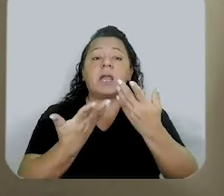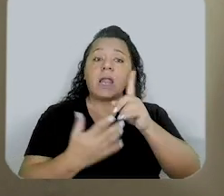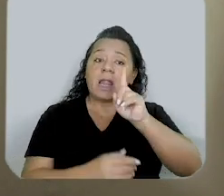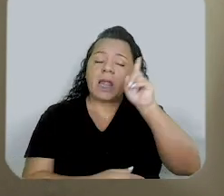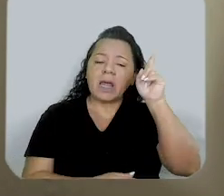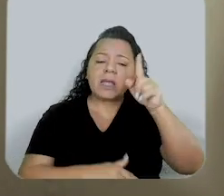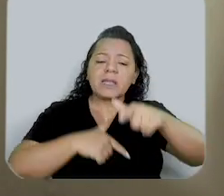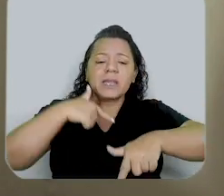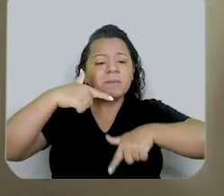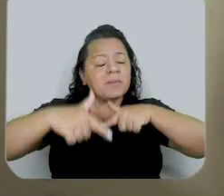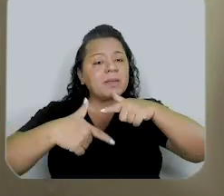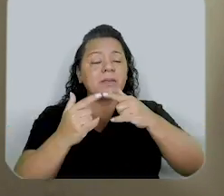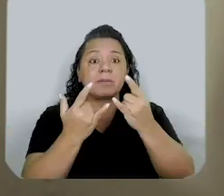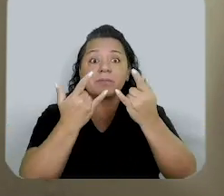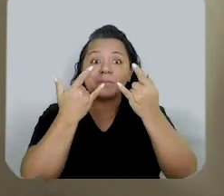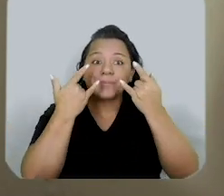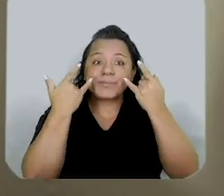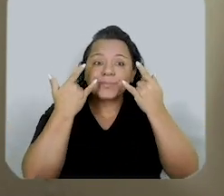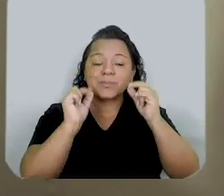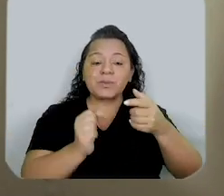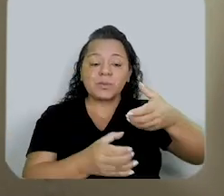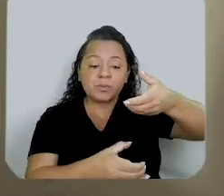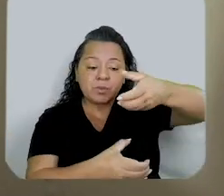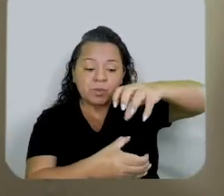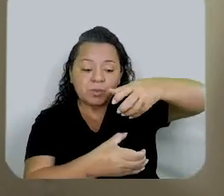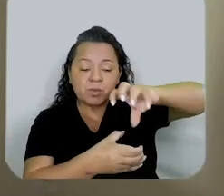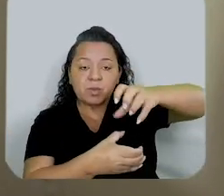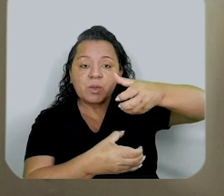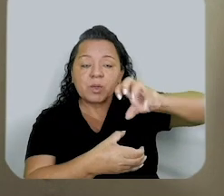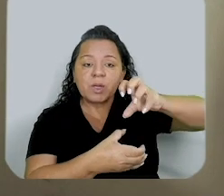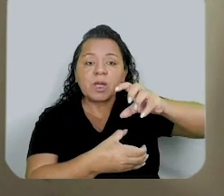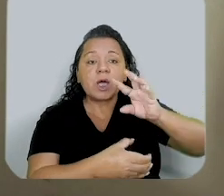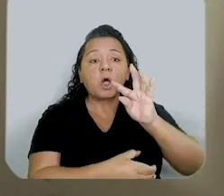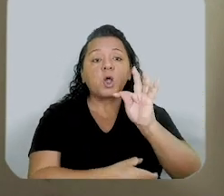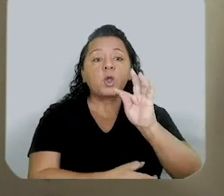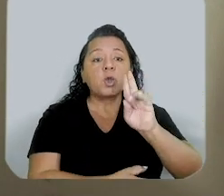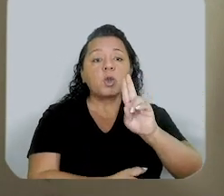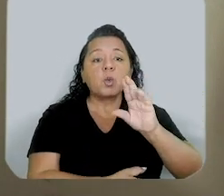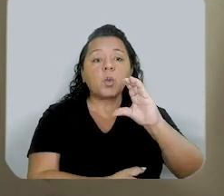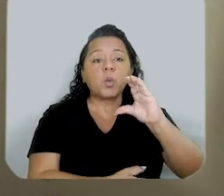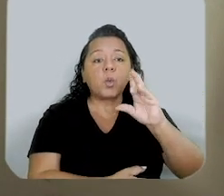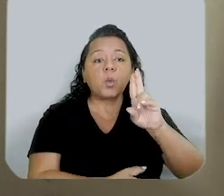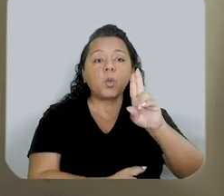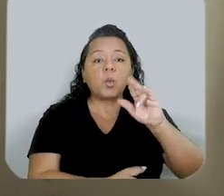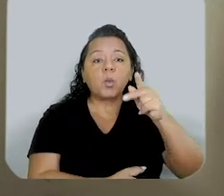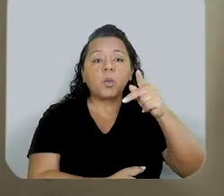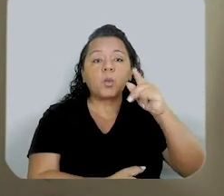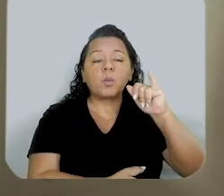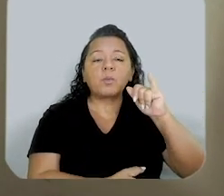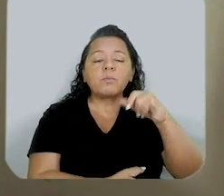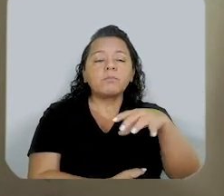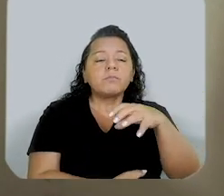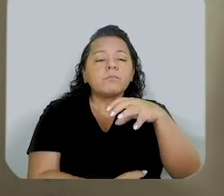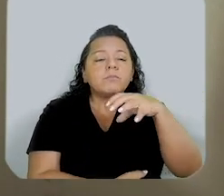de tucupi todo dia. E toda vez que eu abro, eu tenho uma sensação nova, diferente.